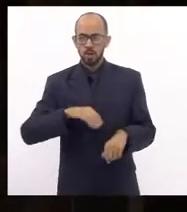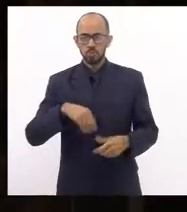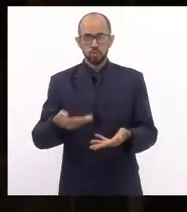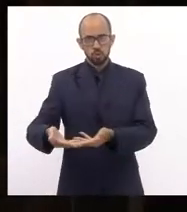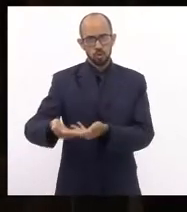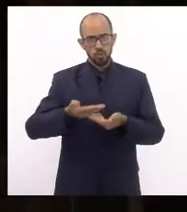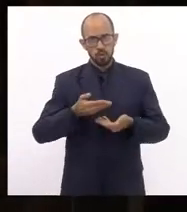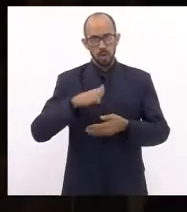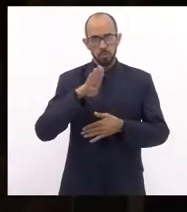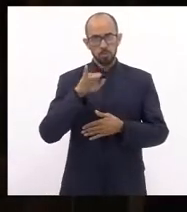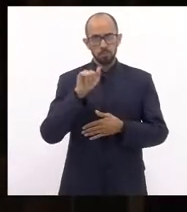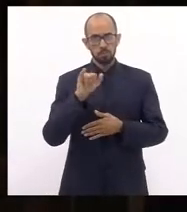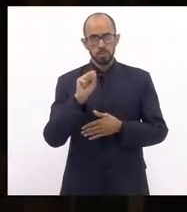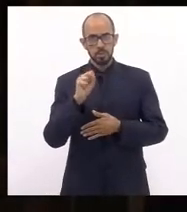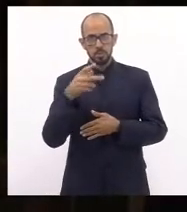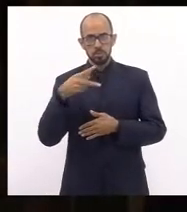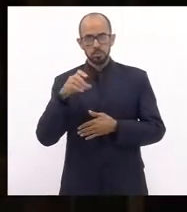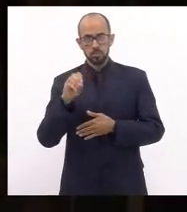Uma salva de palmas.